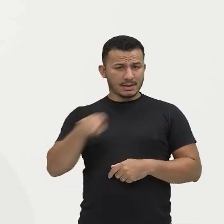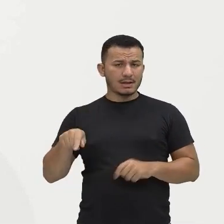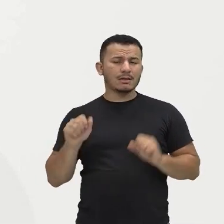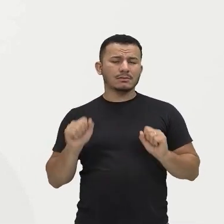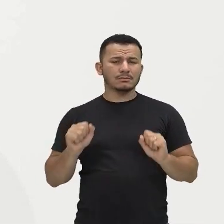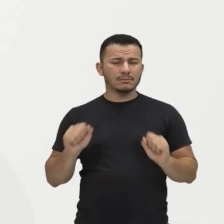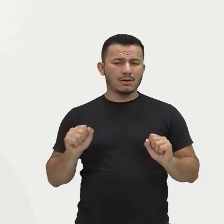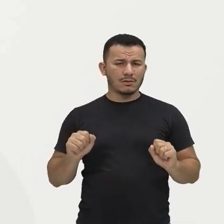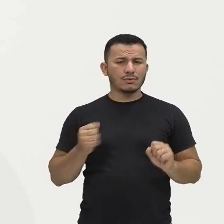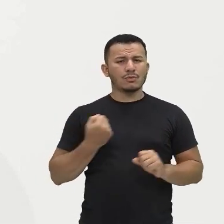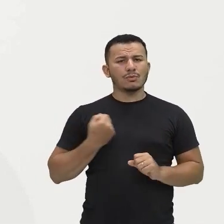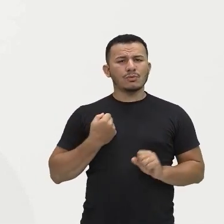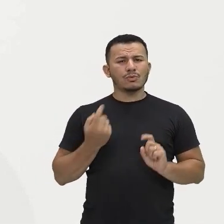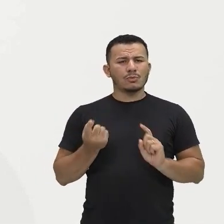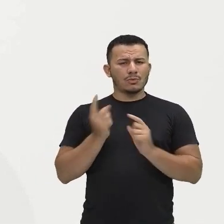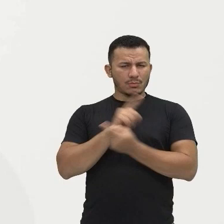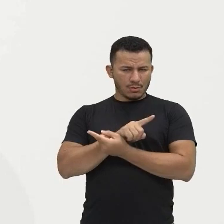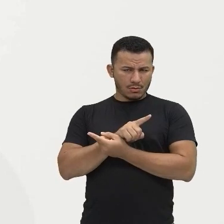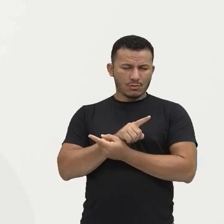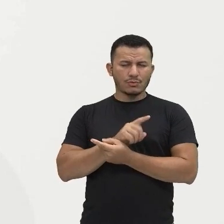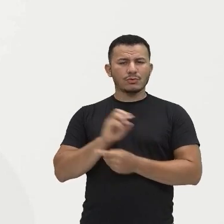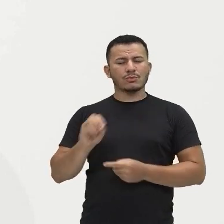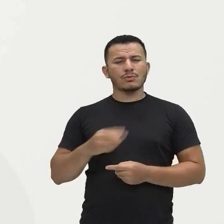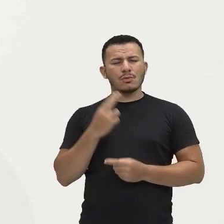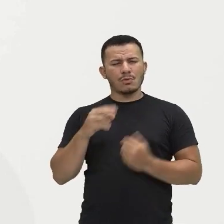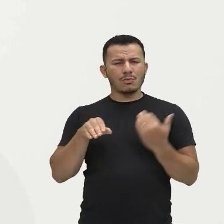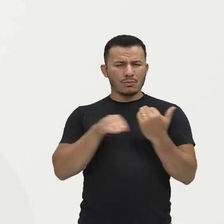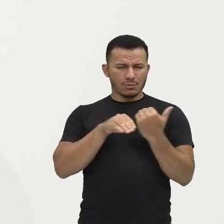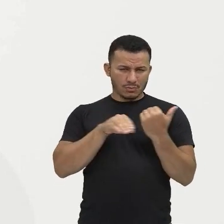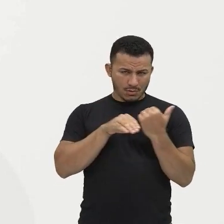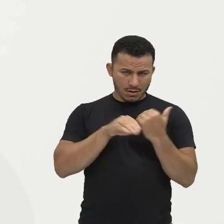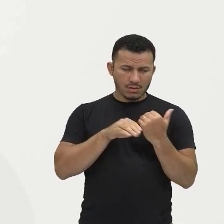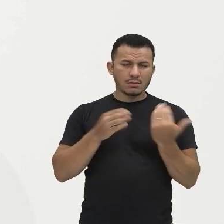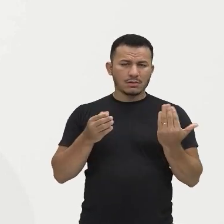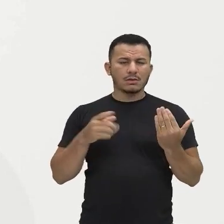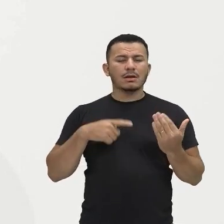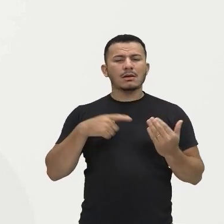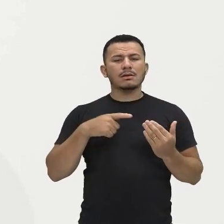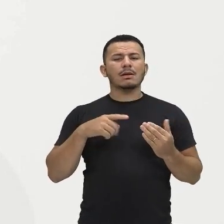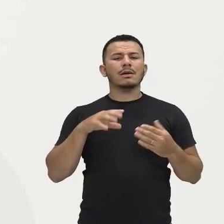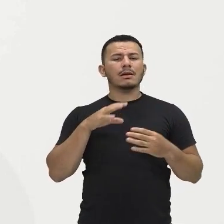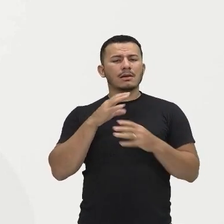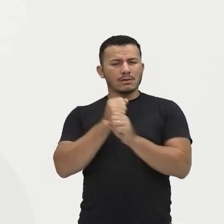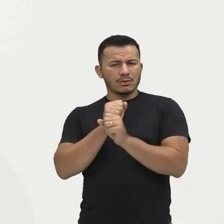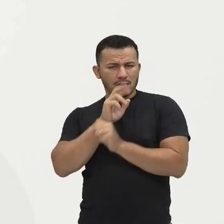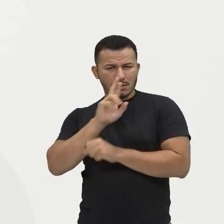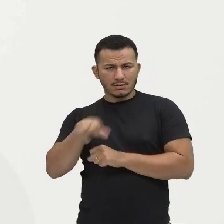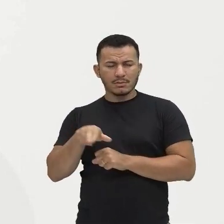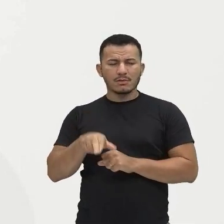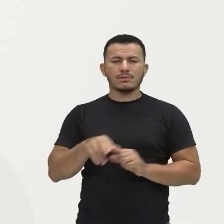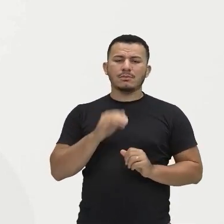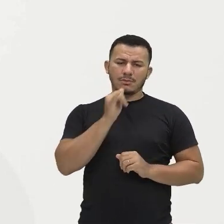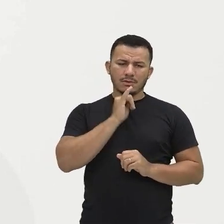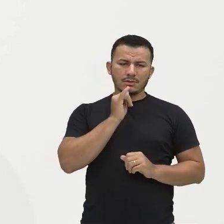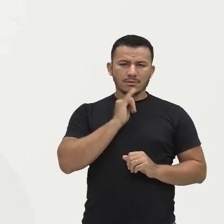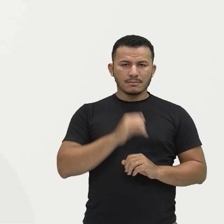também números opostos ou simétricos, né? Associados aos resultados. Então, observe